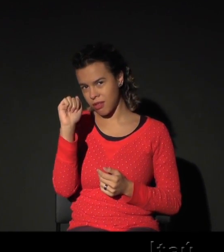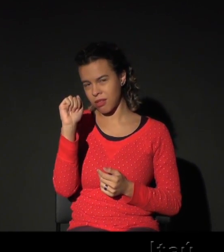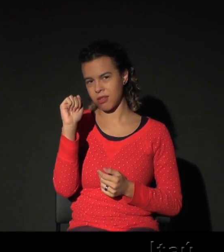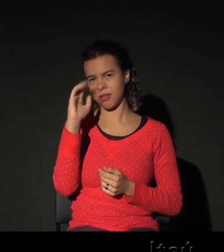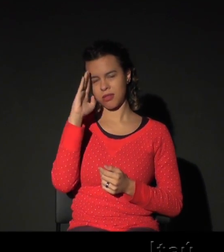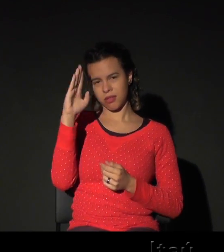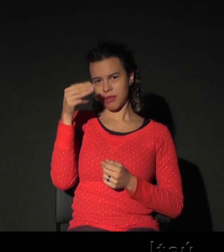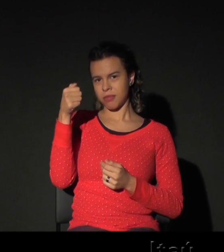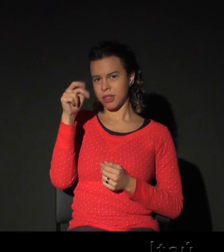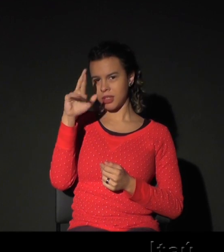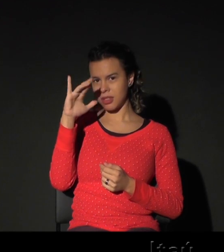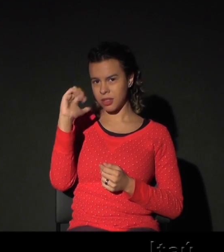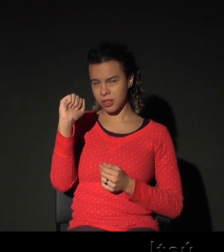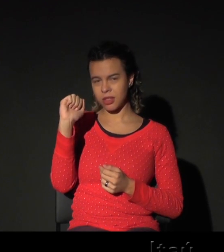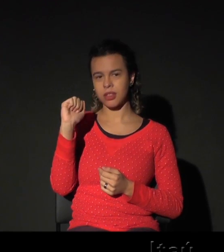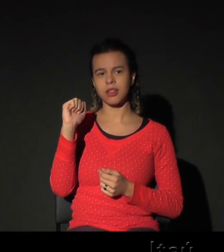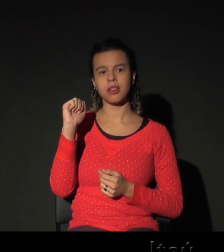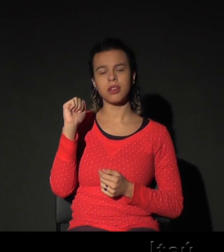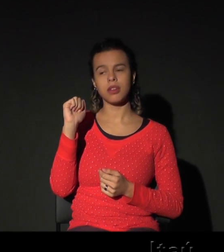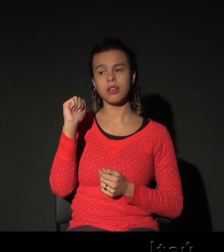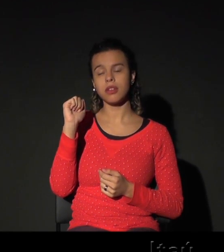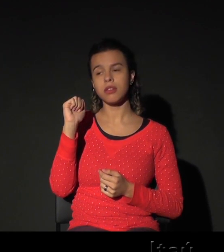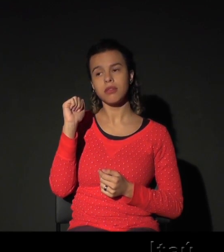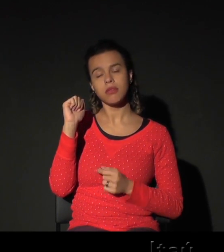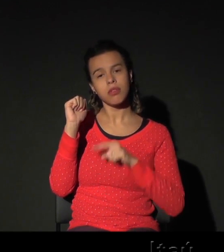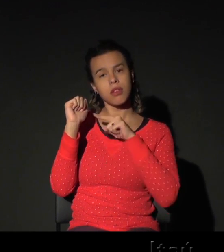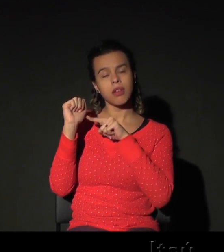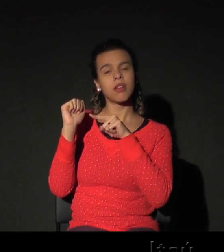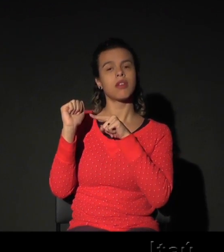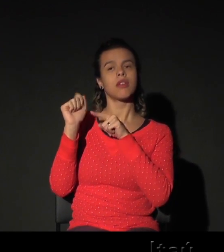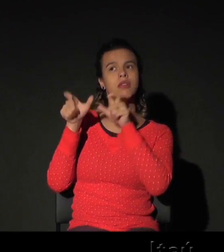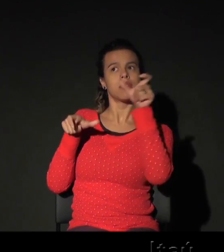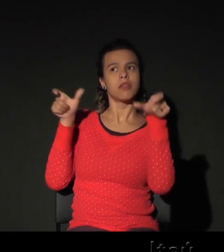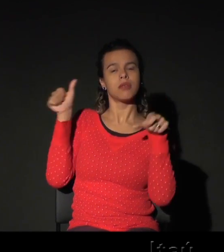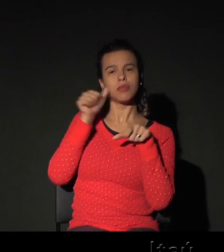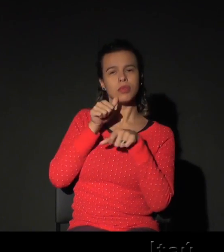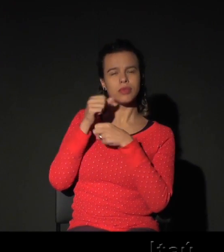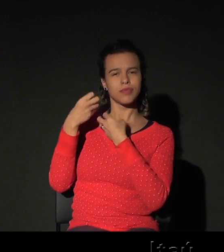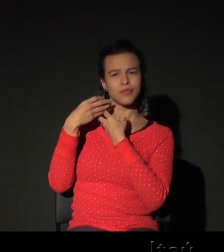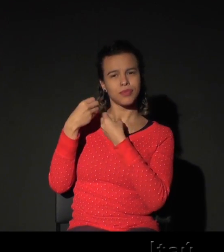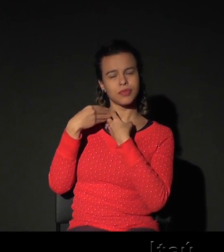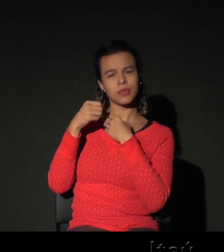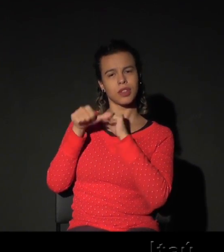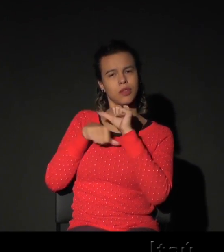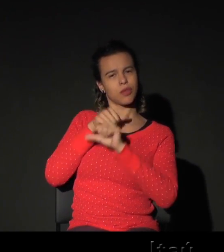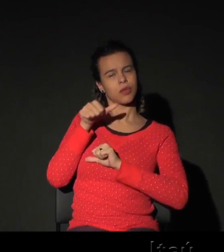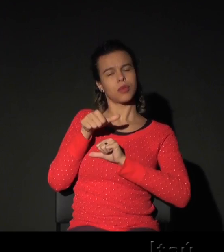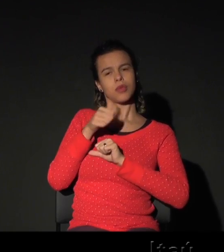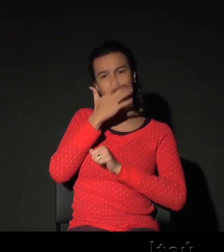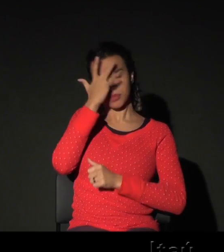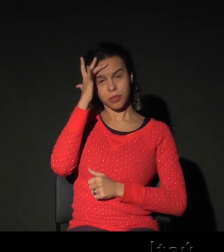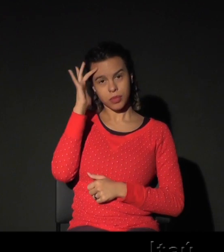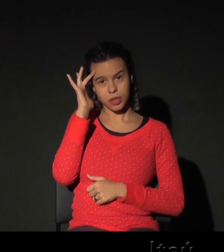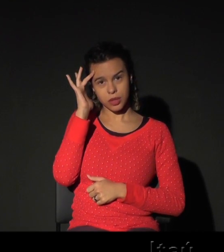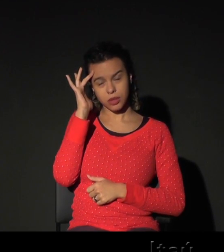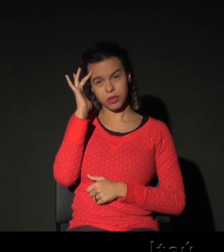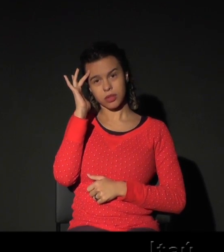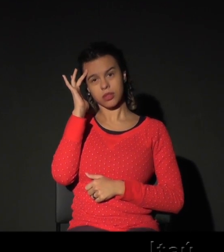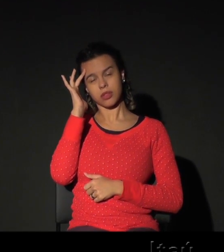Marias e elas me me me transformaram assim num numa